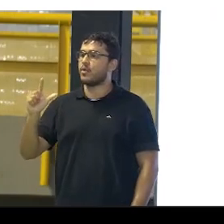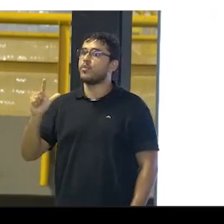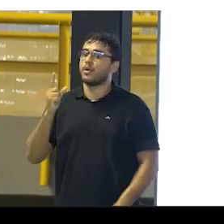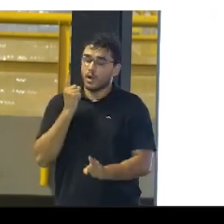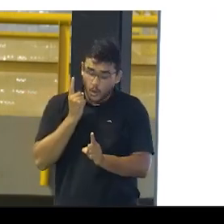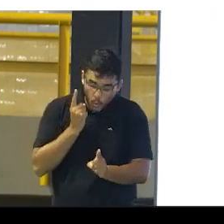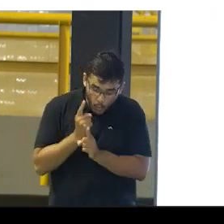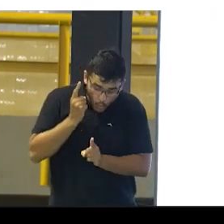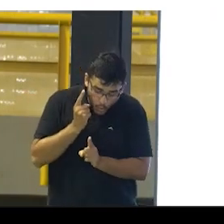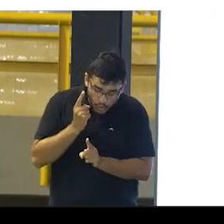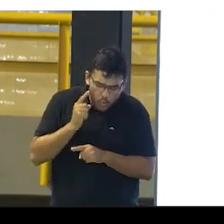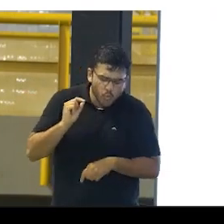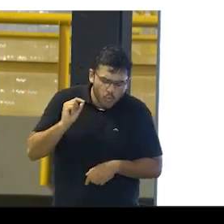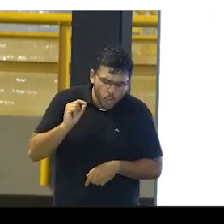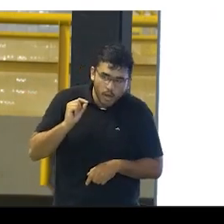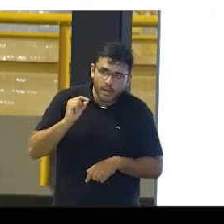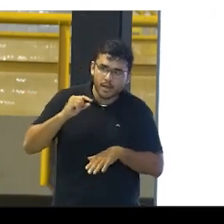vai.